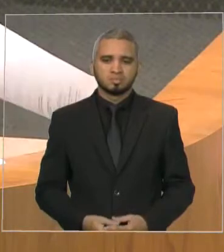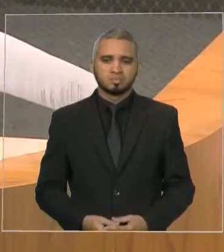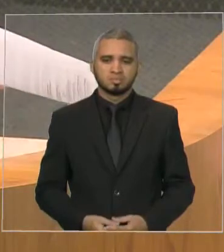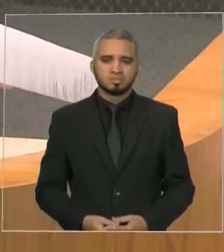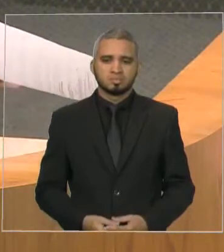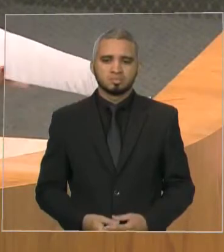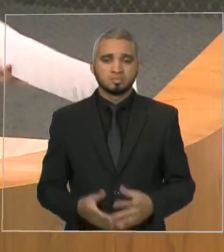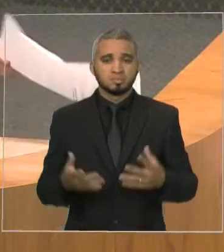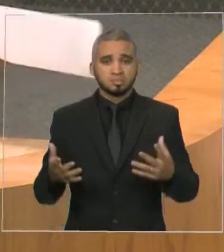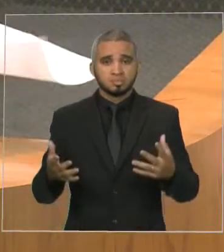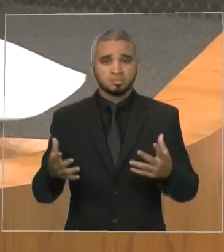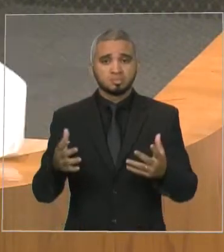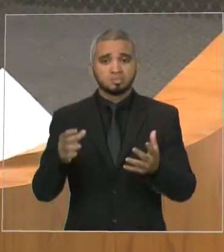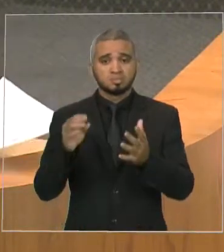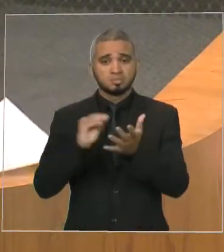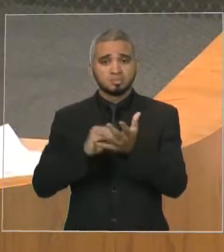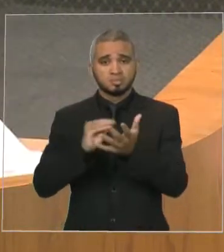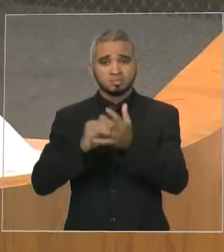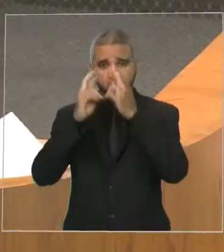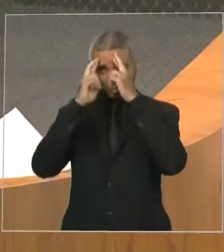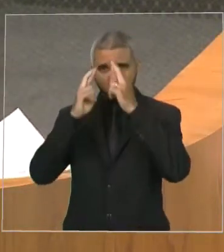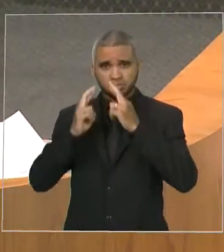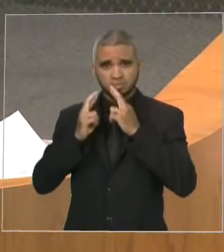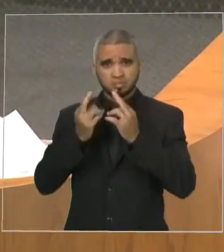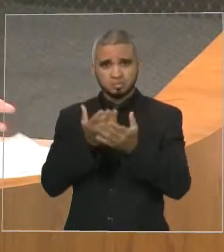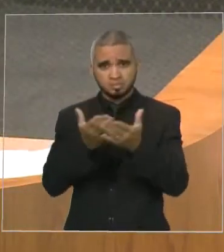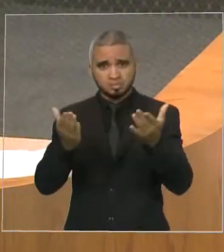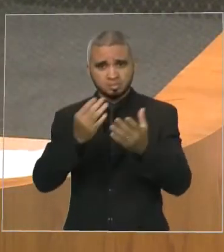Não, desrespeito dos deputados mesmo.